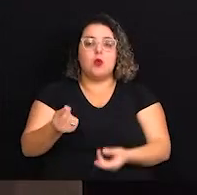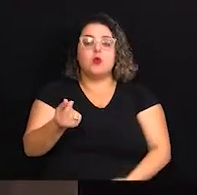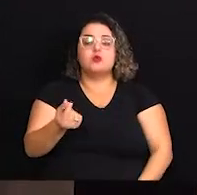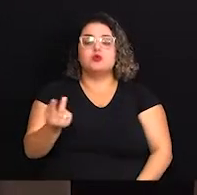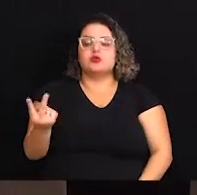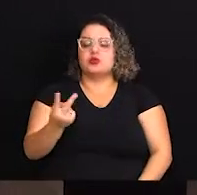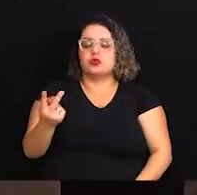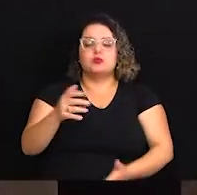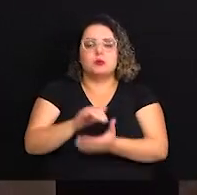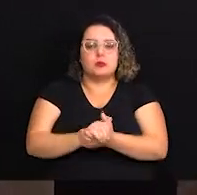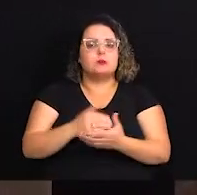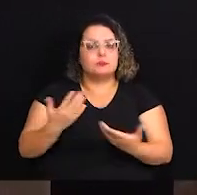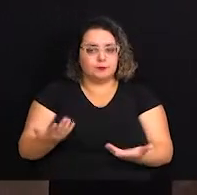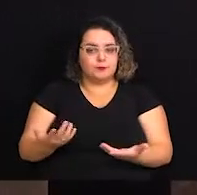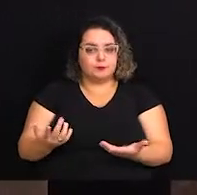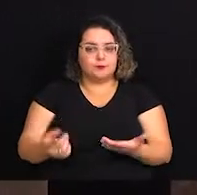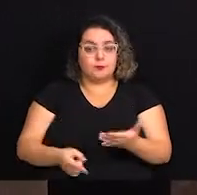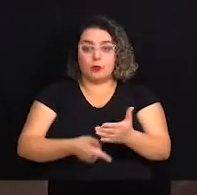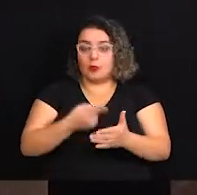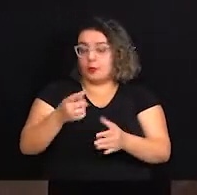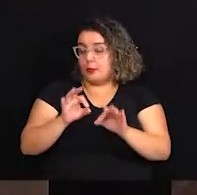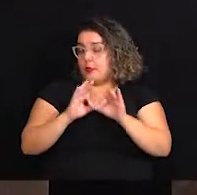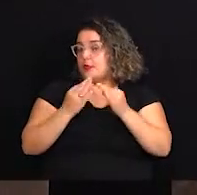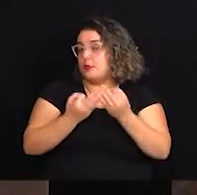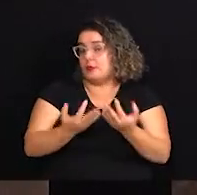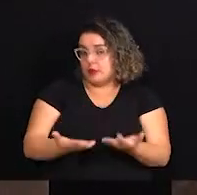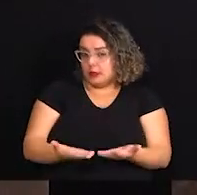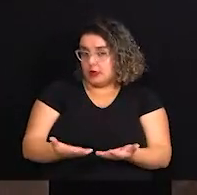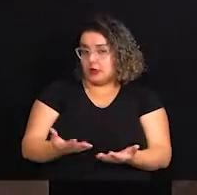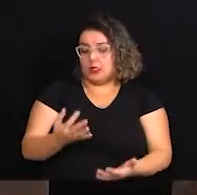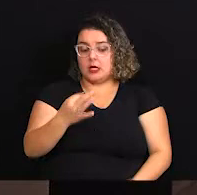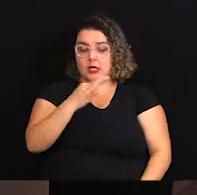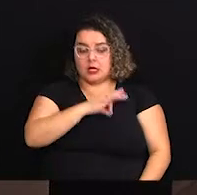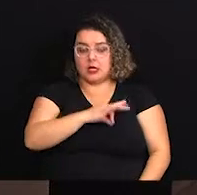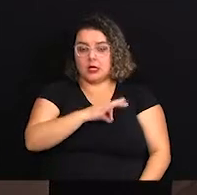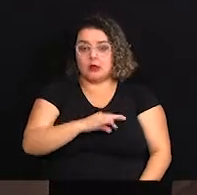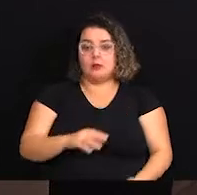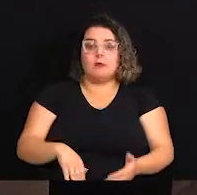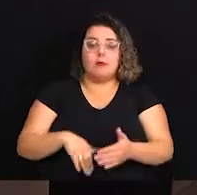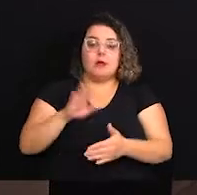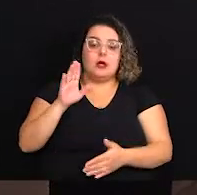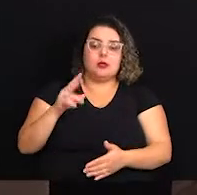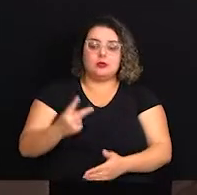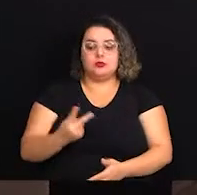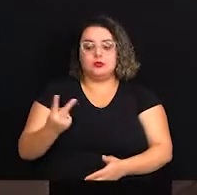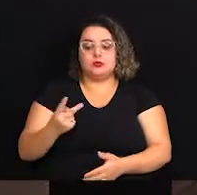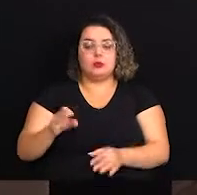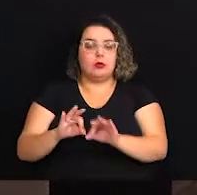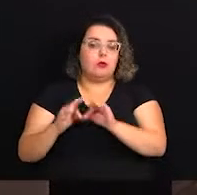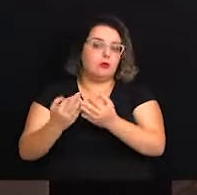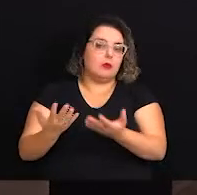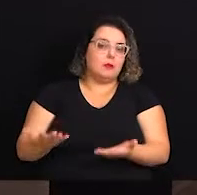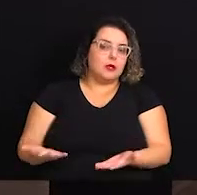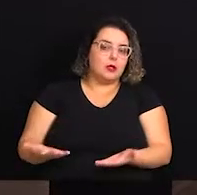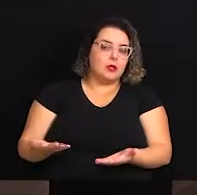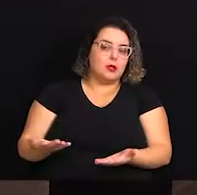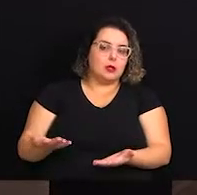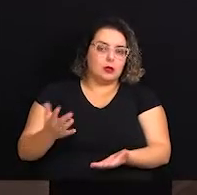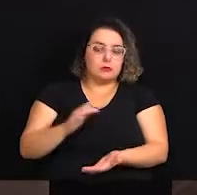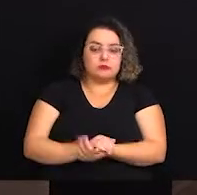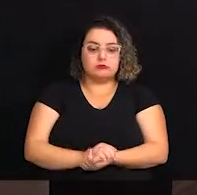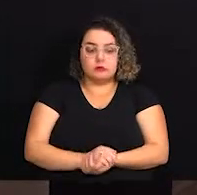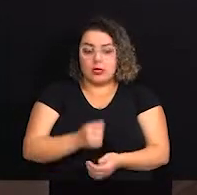casal? Então, o primeiro familiar, ele recebe mais do que o segundo familiar, ele deve pagar uma parte maior